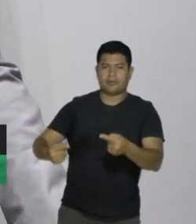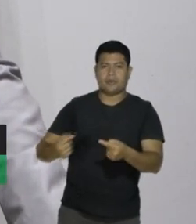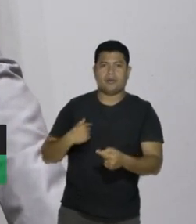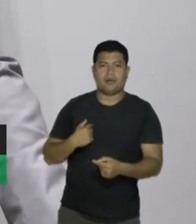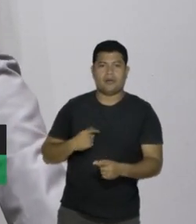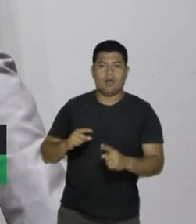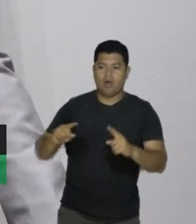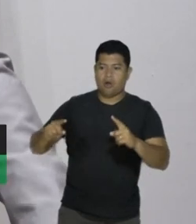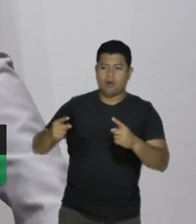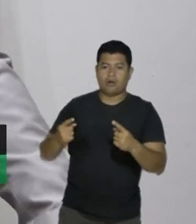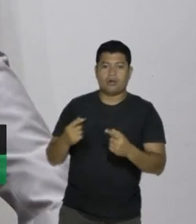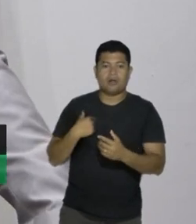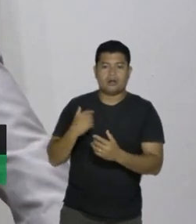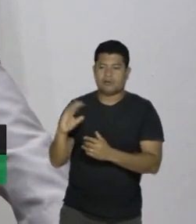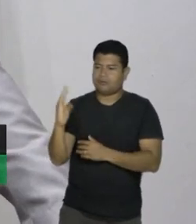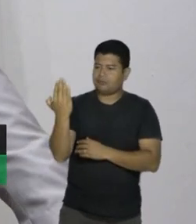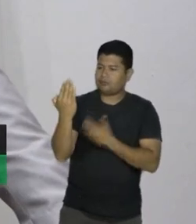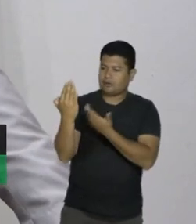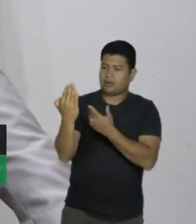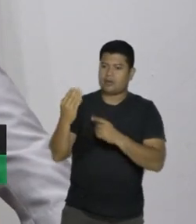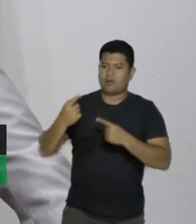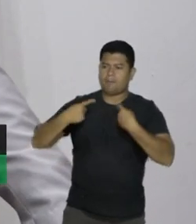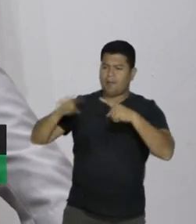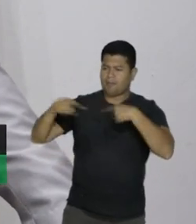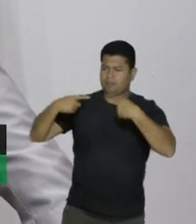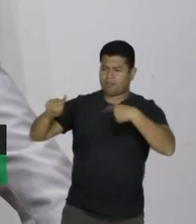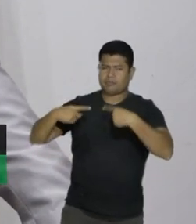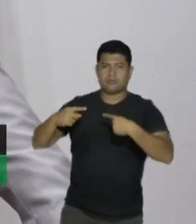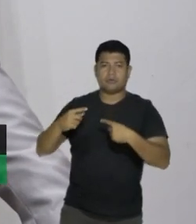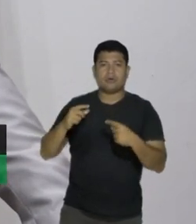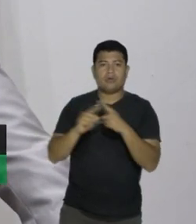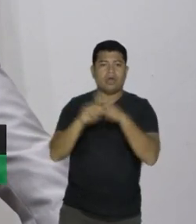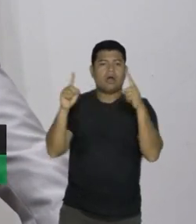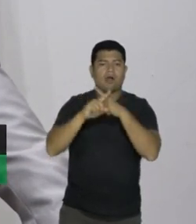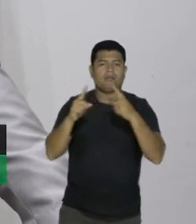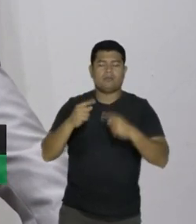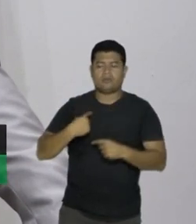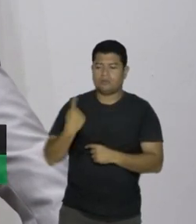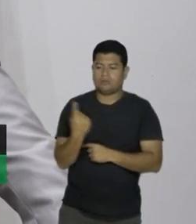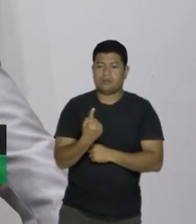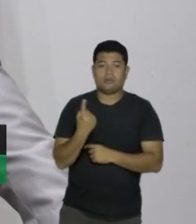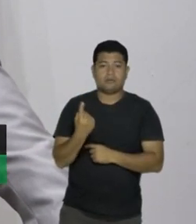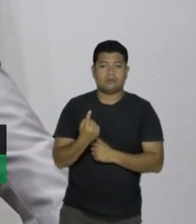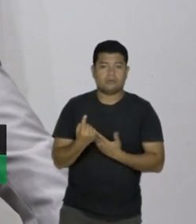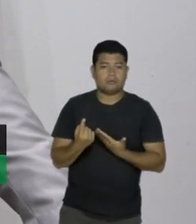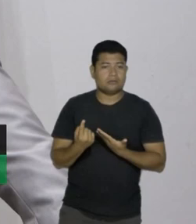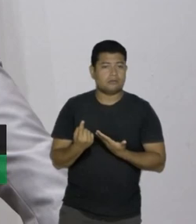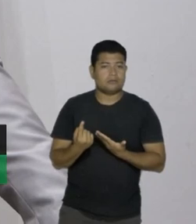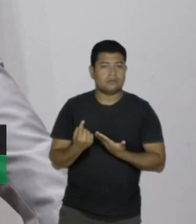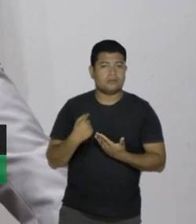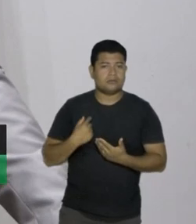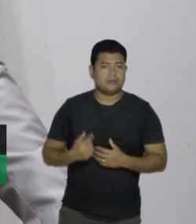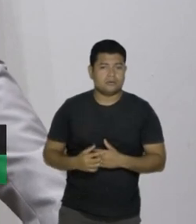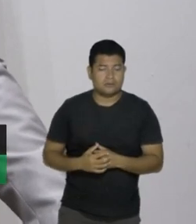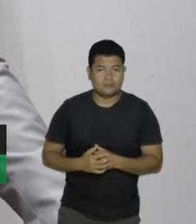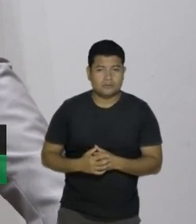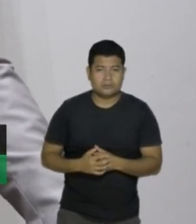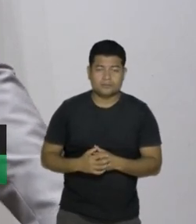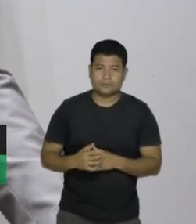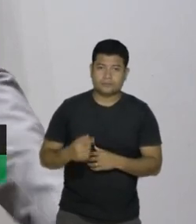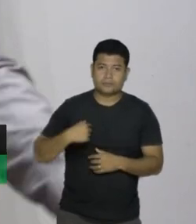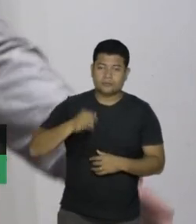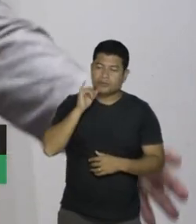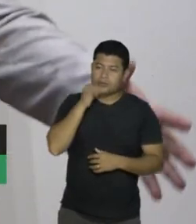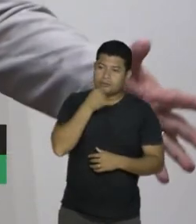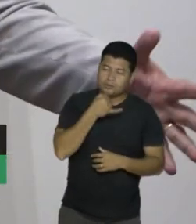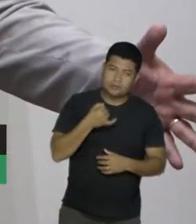reclamando do próprio azar A que ponto chegamos senhores e a tristeza Nossa é